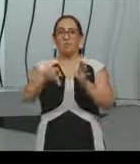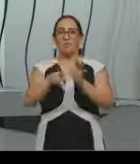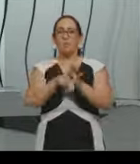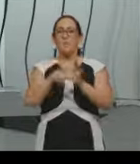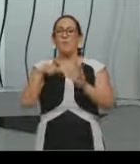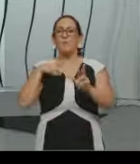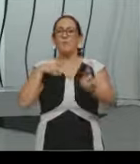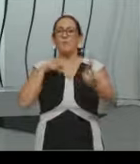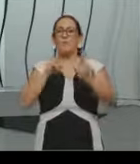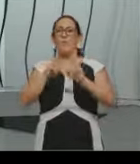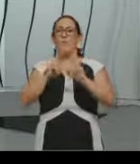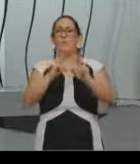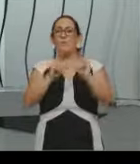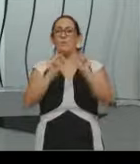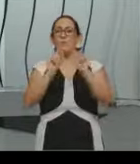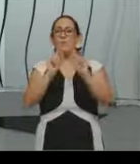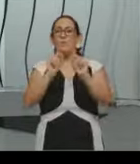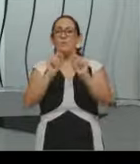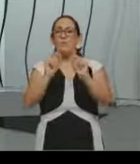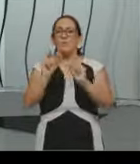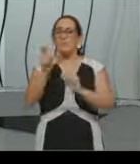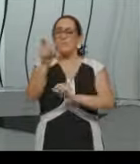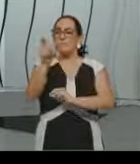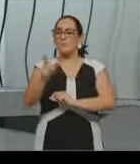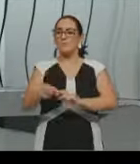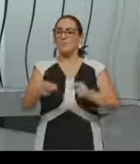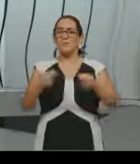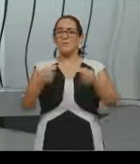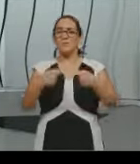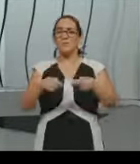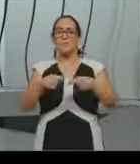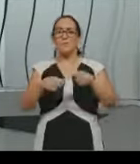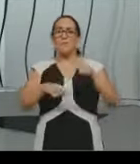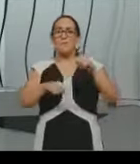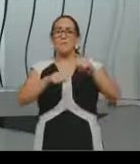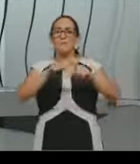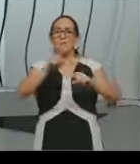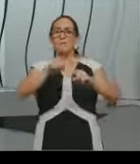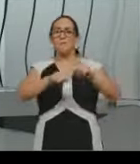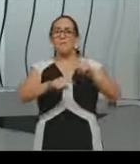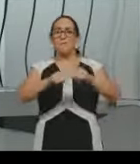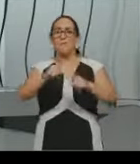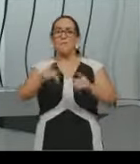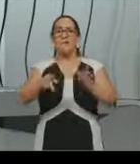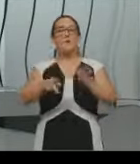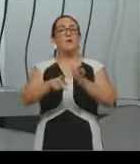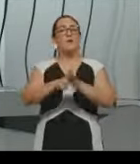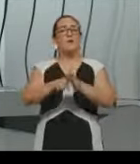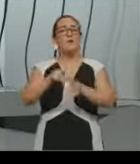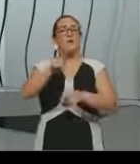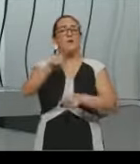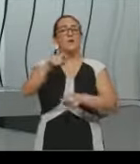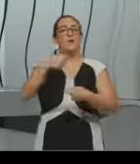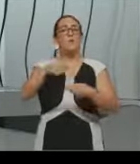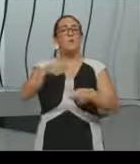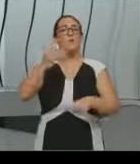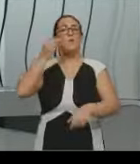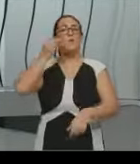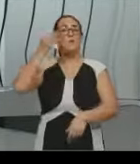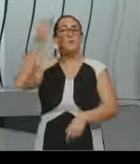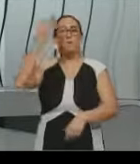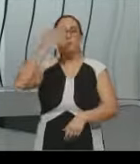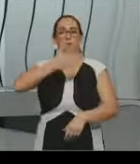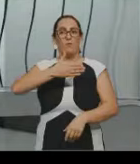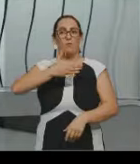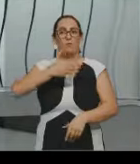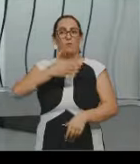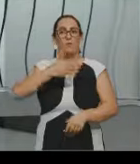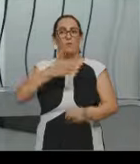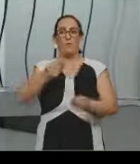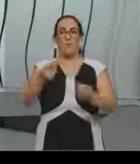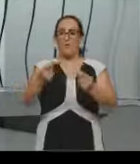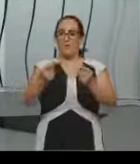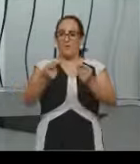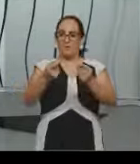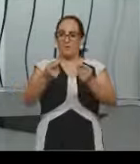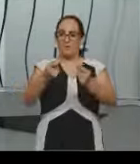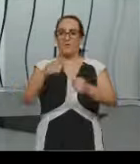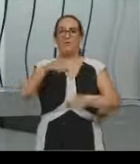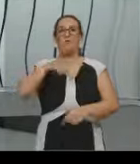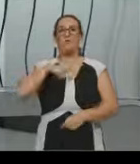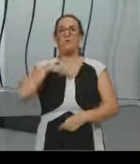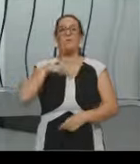assim. Por isso que a gente diz que é um voto censitário, ou seja, você precisa comprovar determinada renda para que